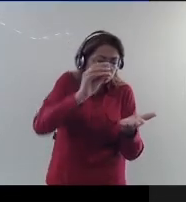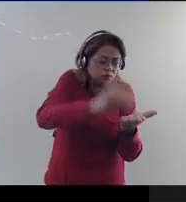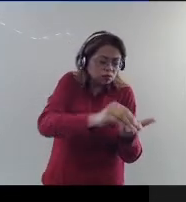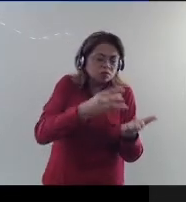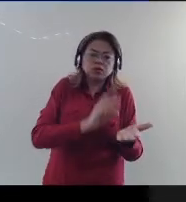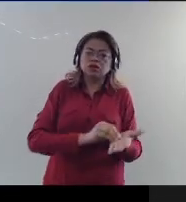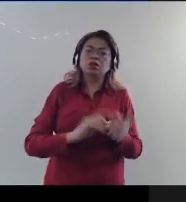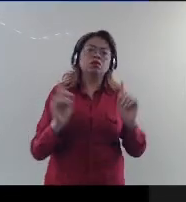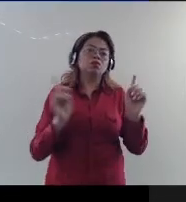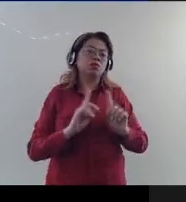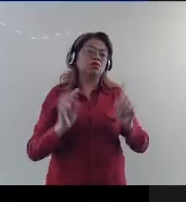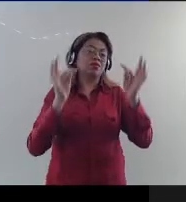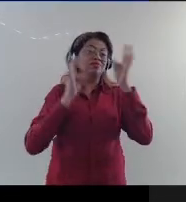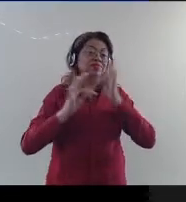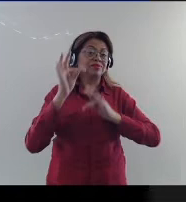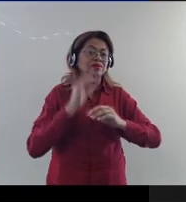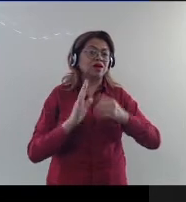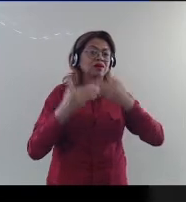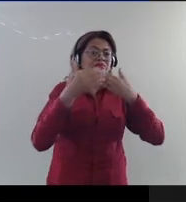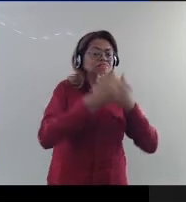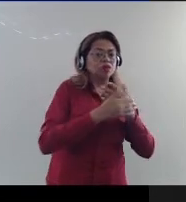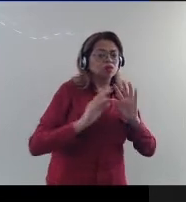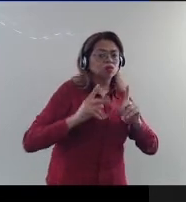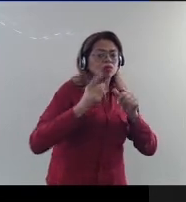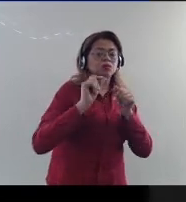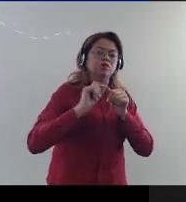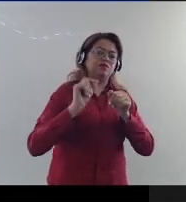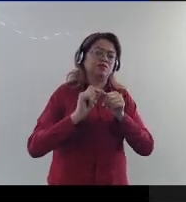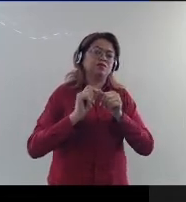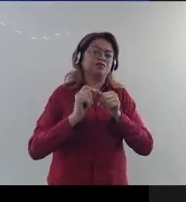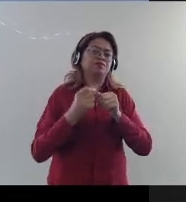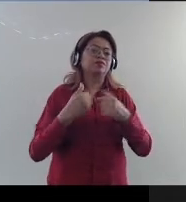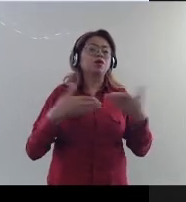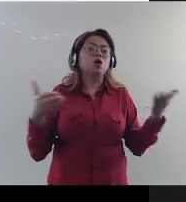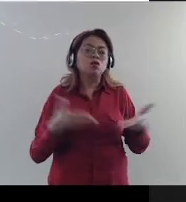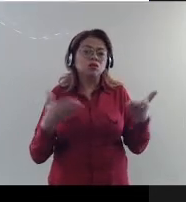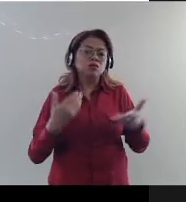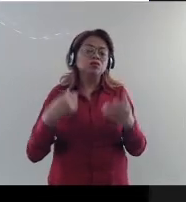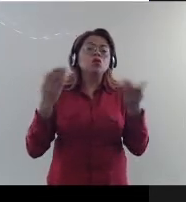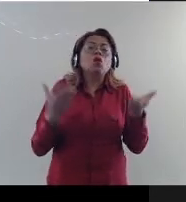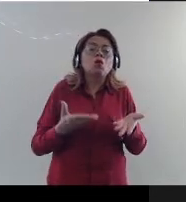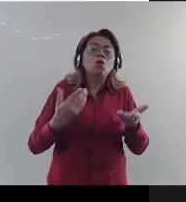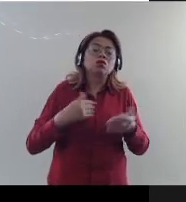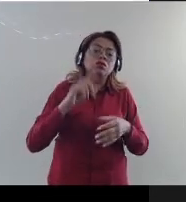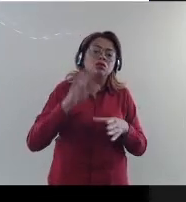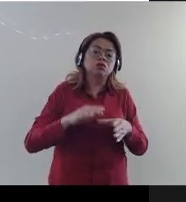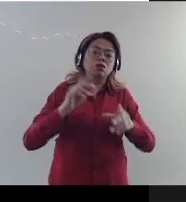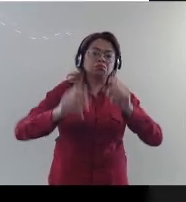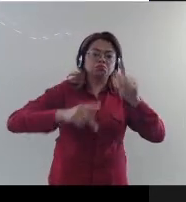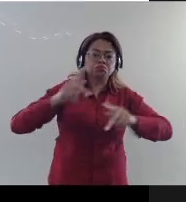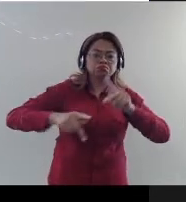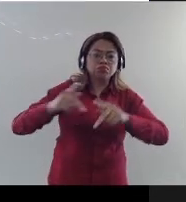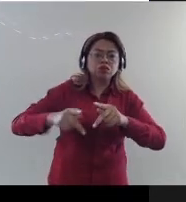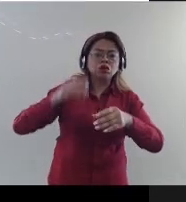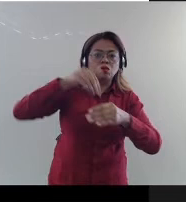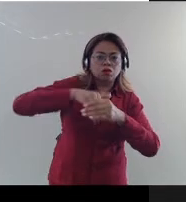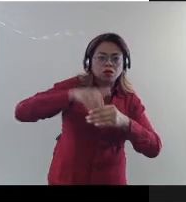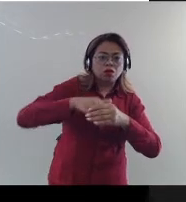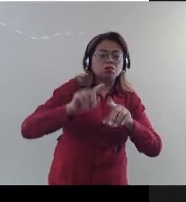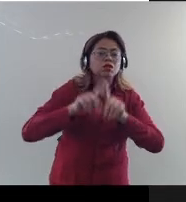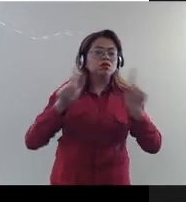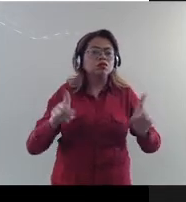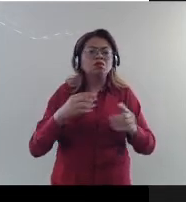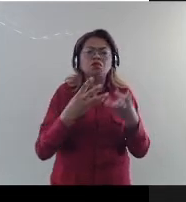trás, né? Aqui, a gente tem o eleitoral, só para dar um exemplo também, muito se fala de fake news, mas pouco